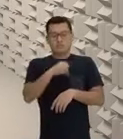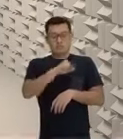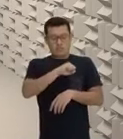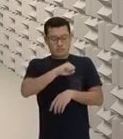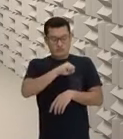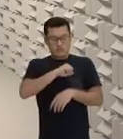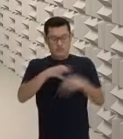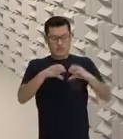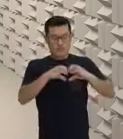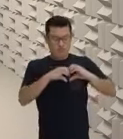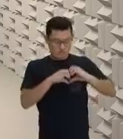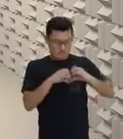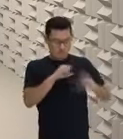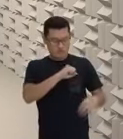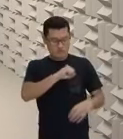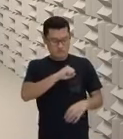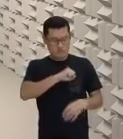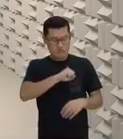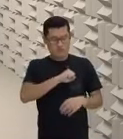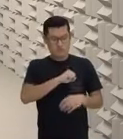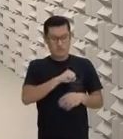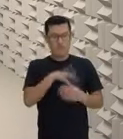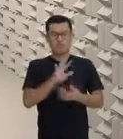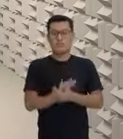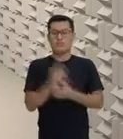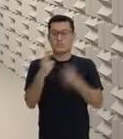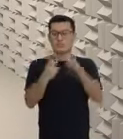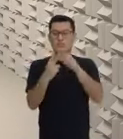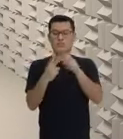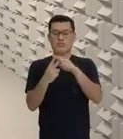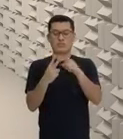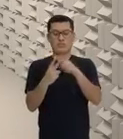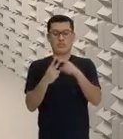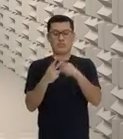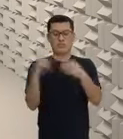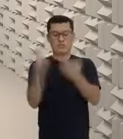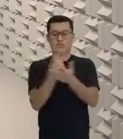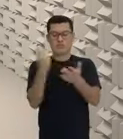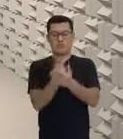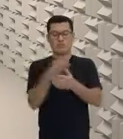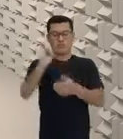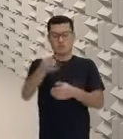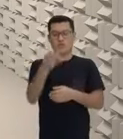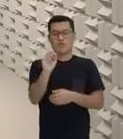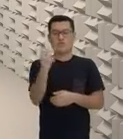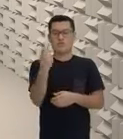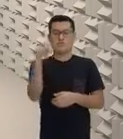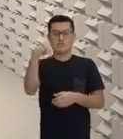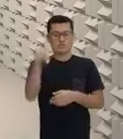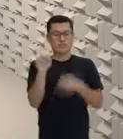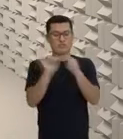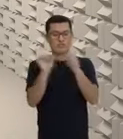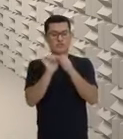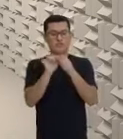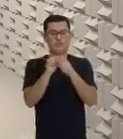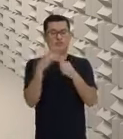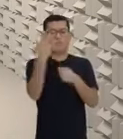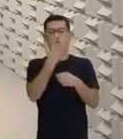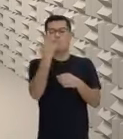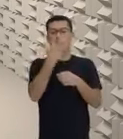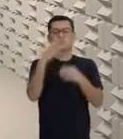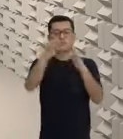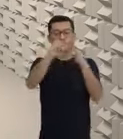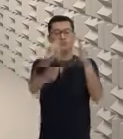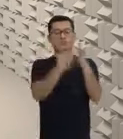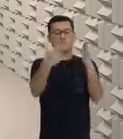batimentos do coração dessa forma o experimento de quente tão quente músico